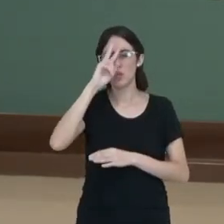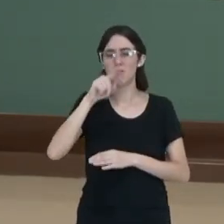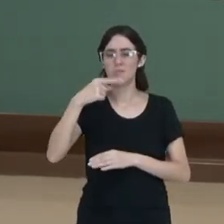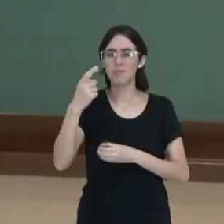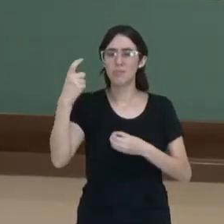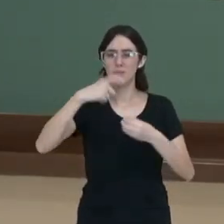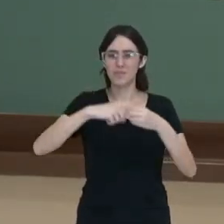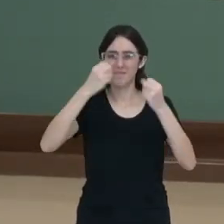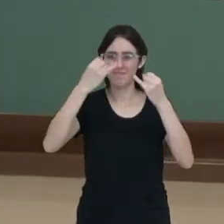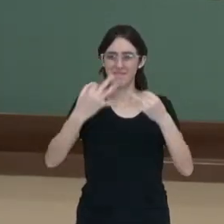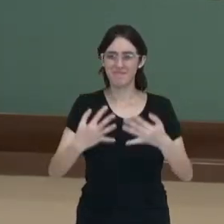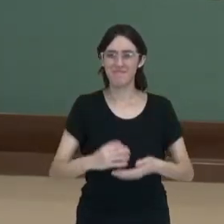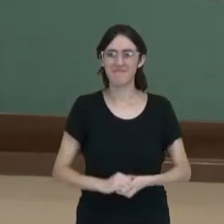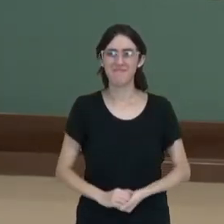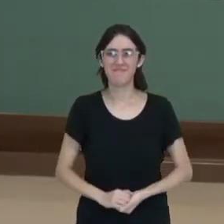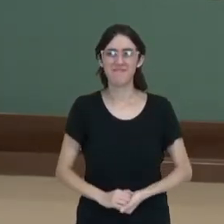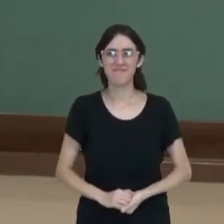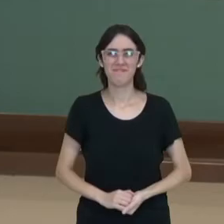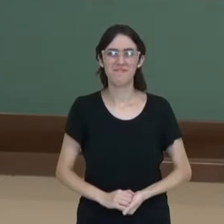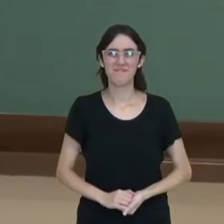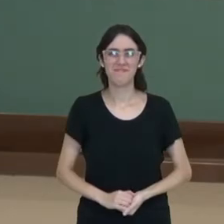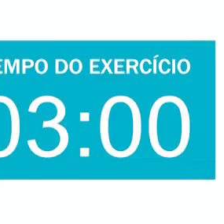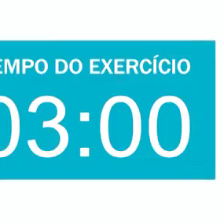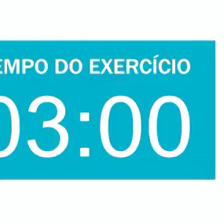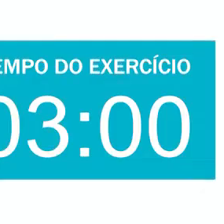pouquinho nós voltamos. Corrigimos juntos.